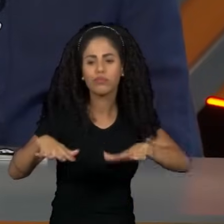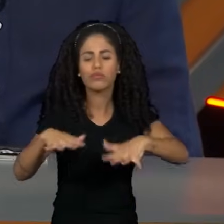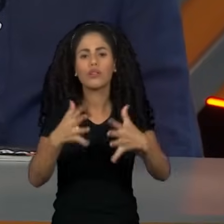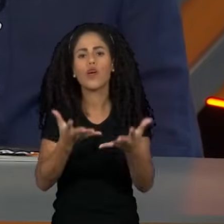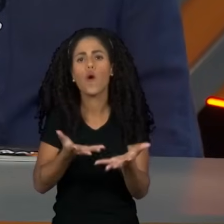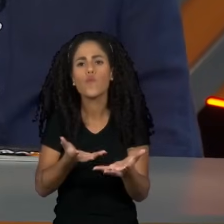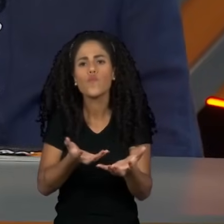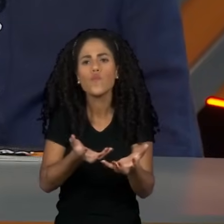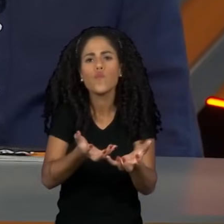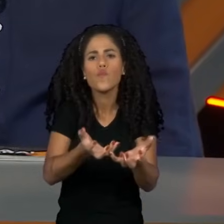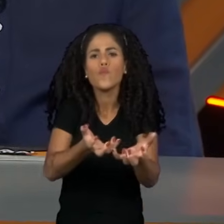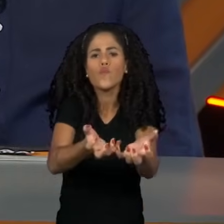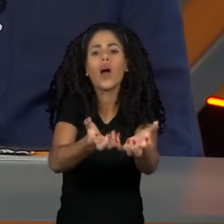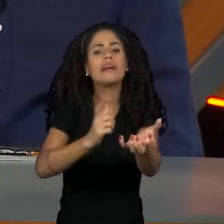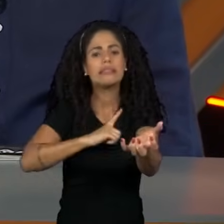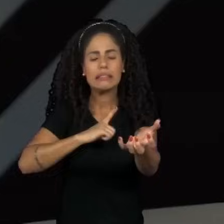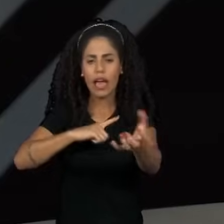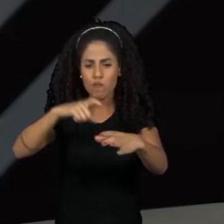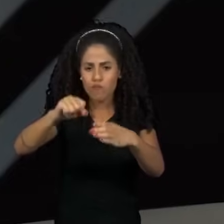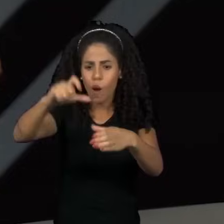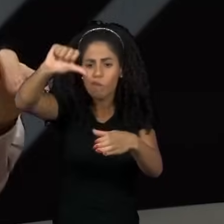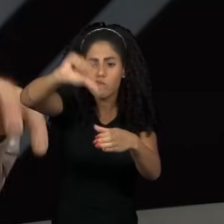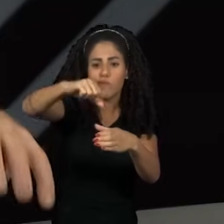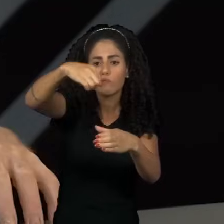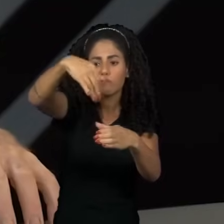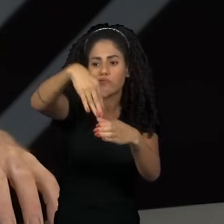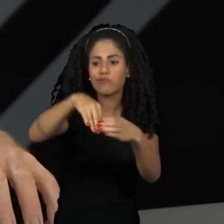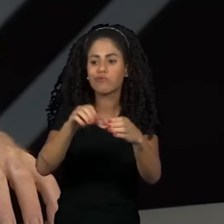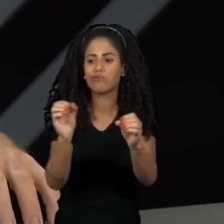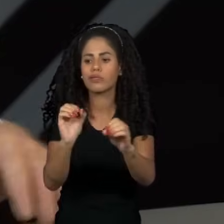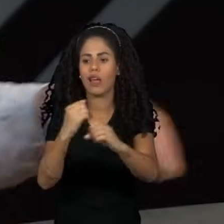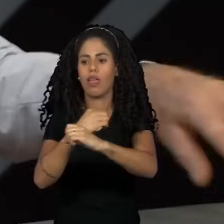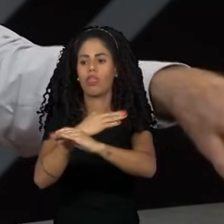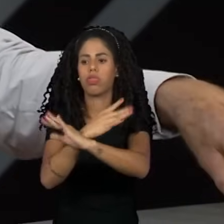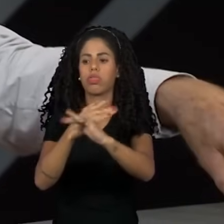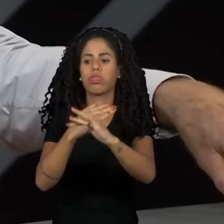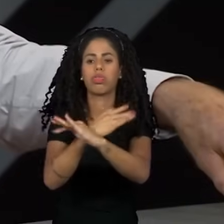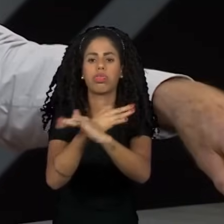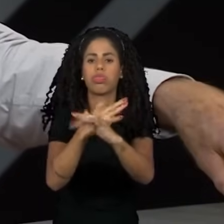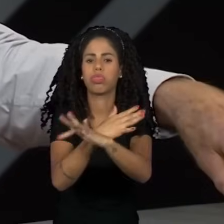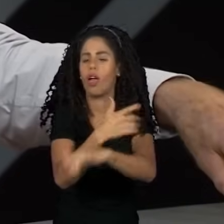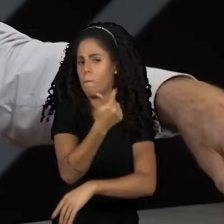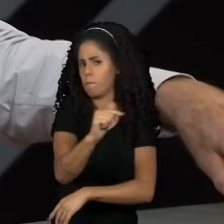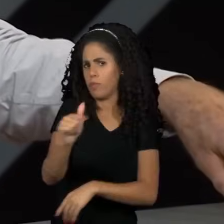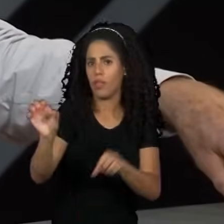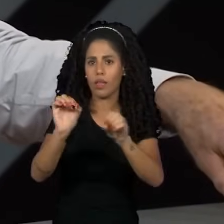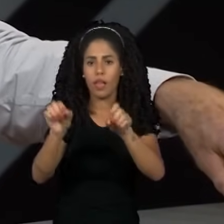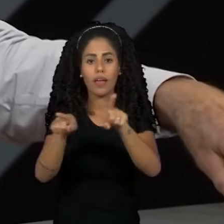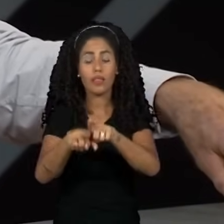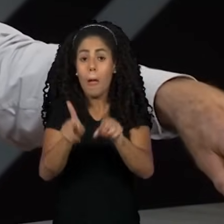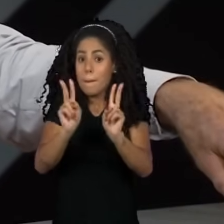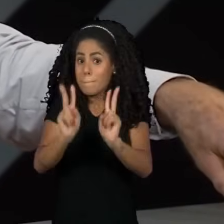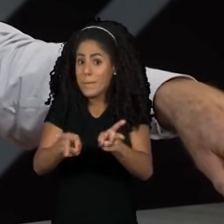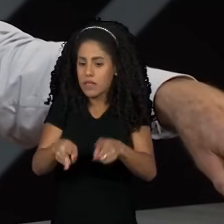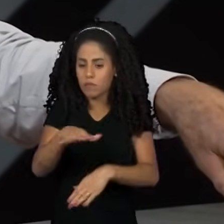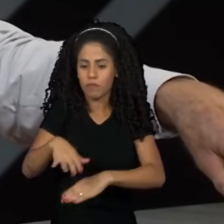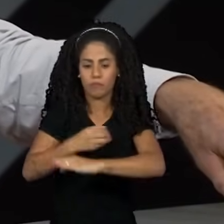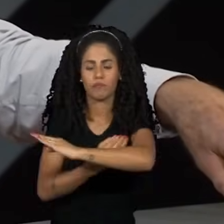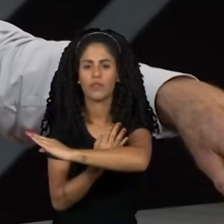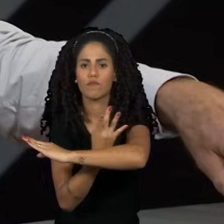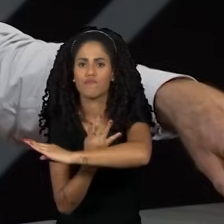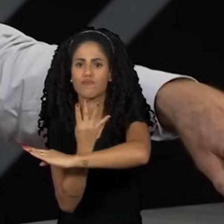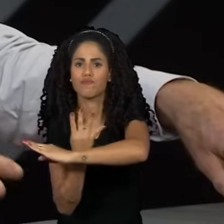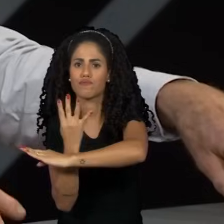naquele tempo, sem irrigação do lugar, a mesma braquiária, sem